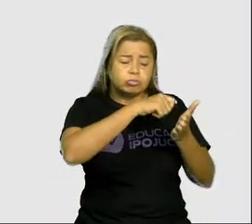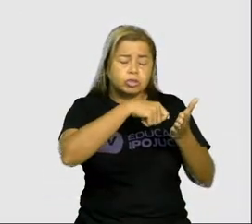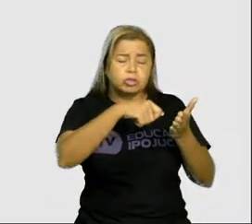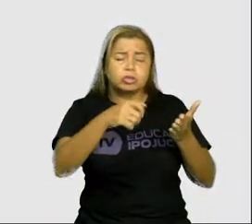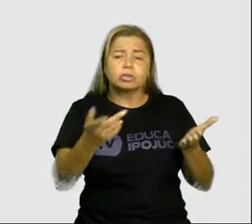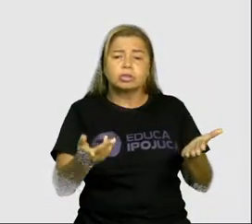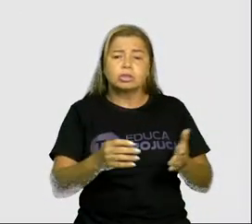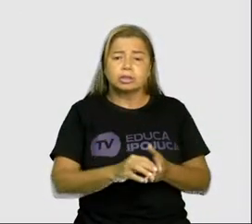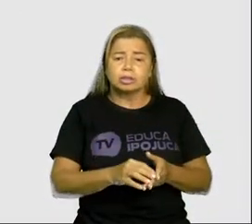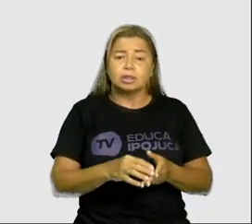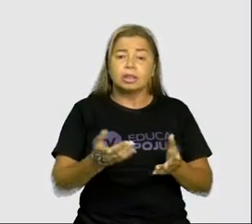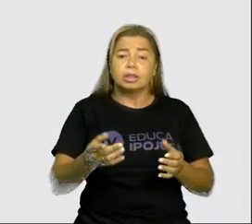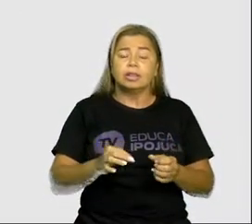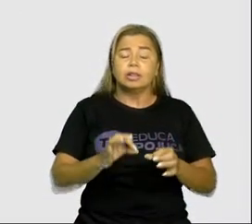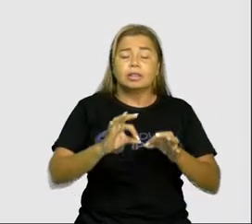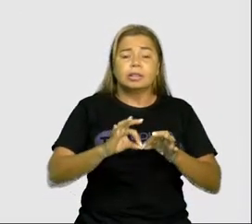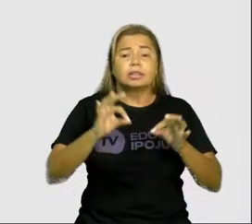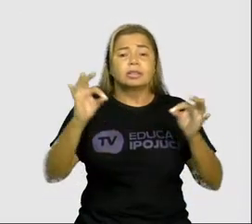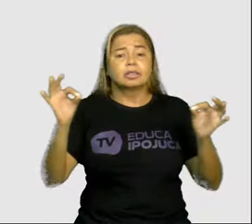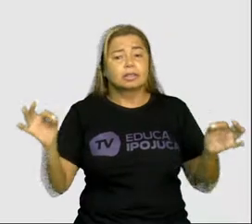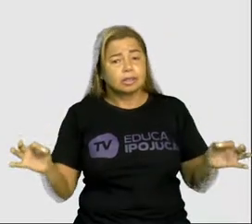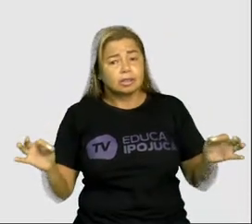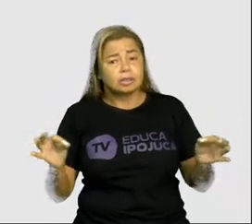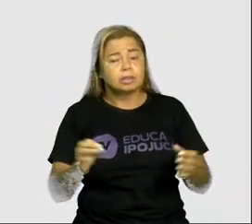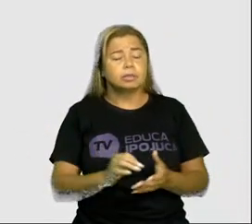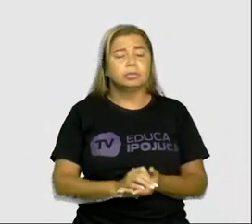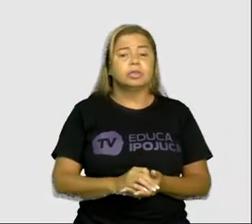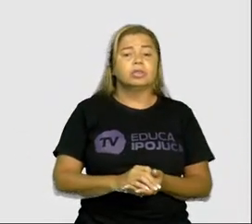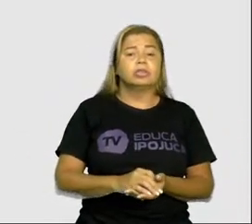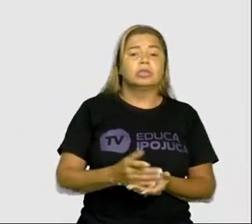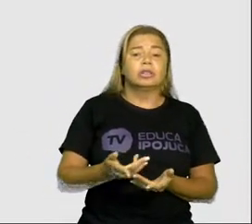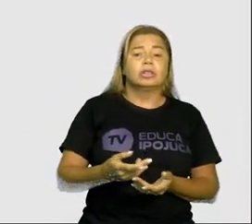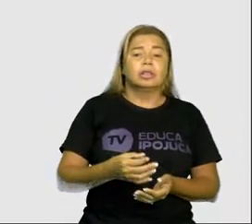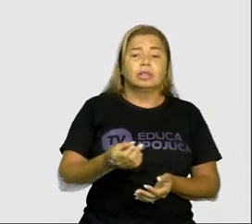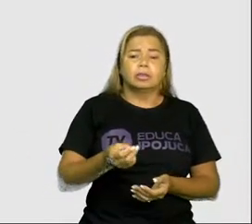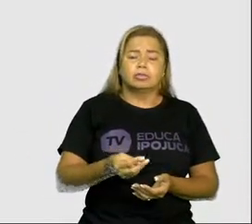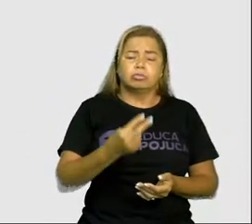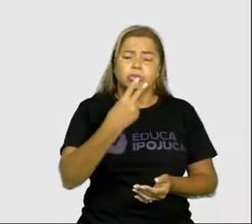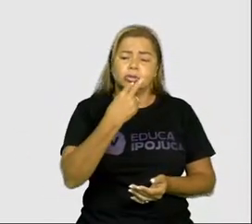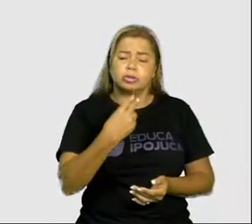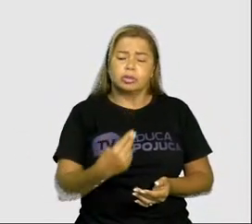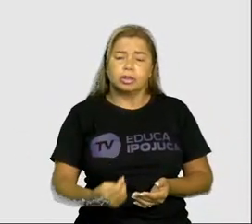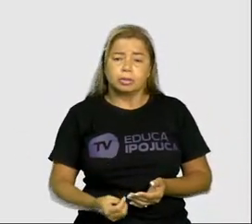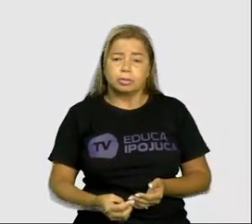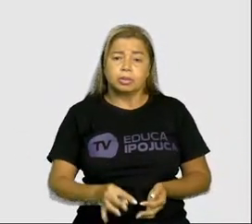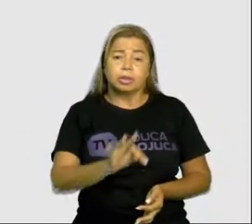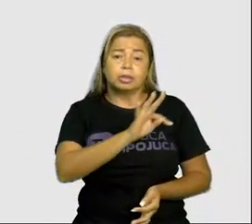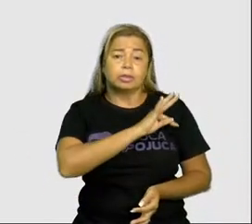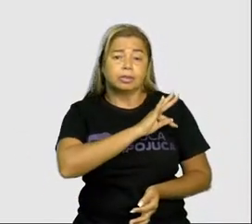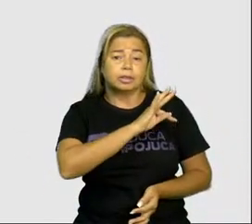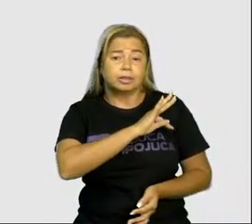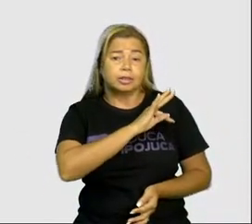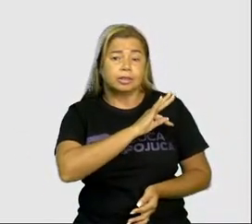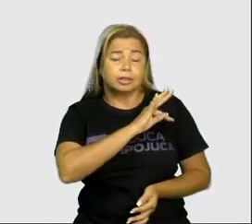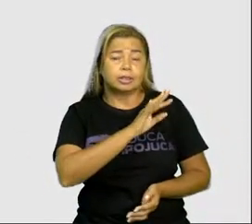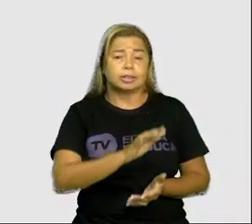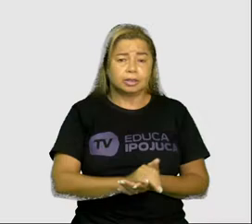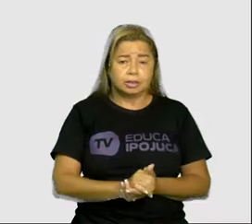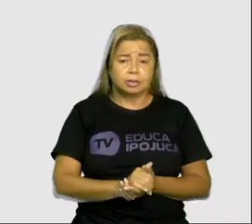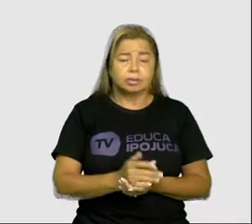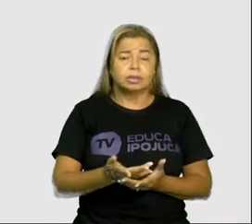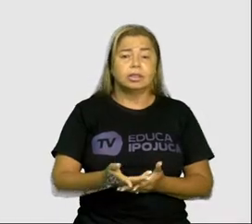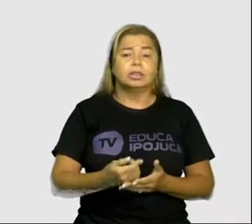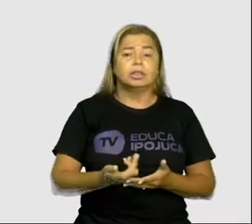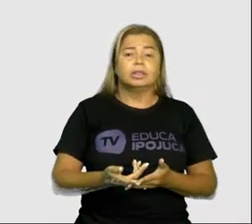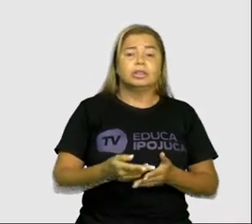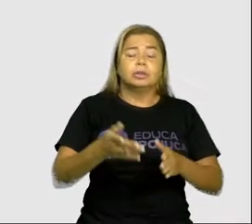clara, objetiva, impessoal, vocabulário técnico, acessível e norma padrão.